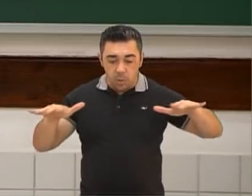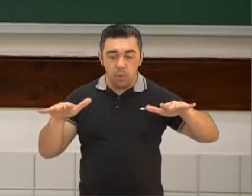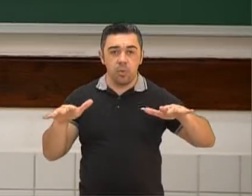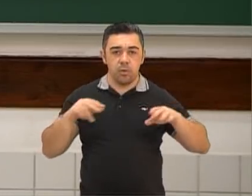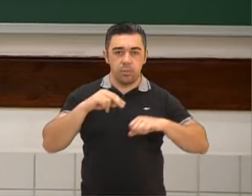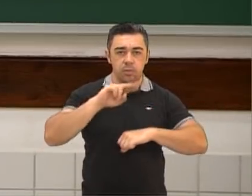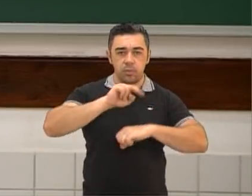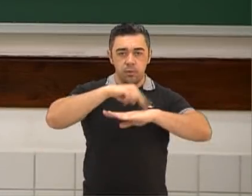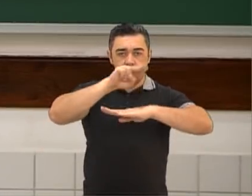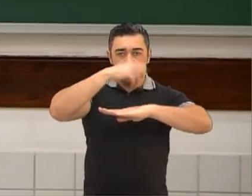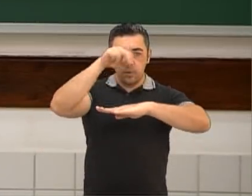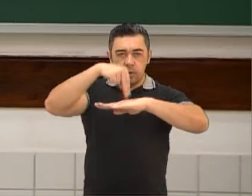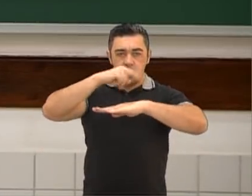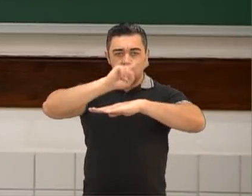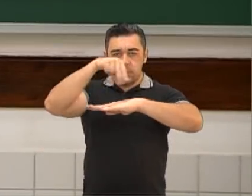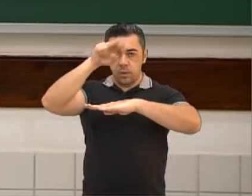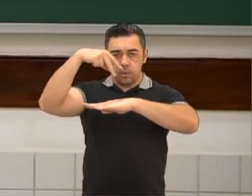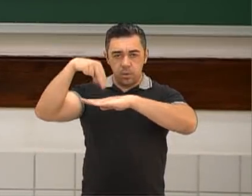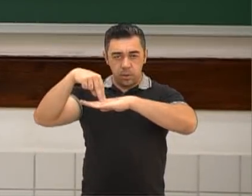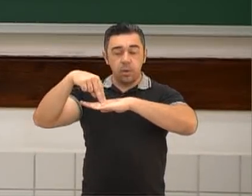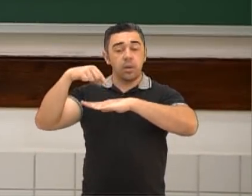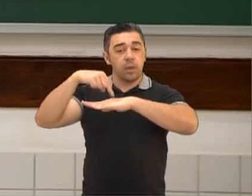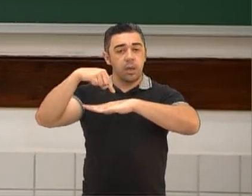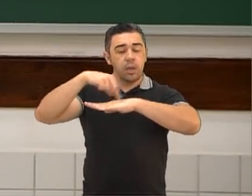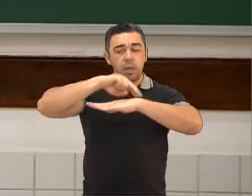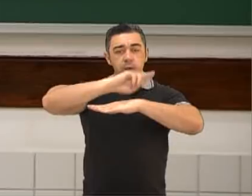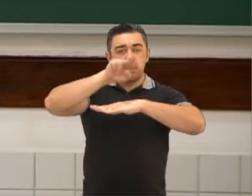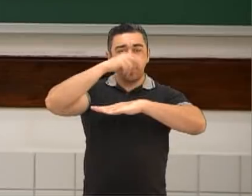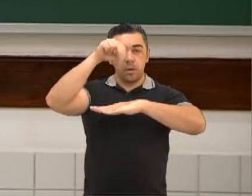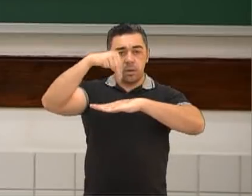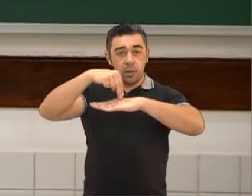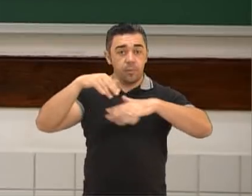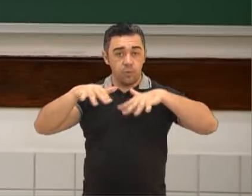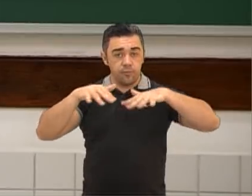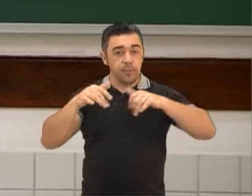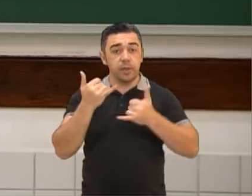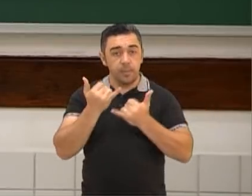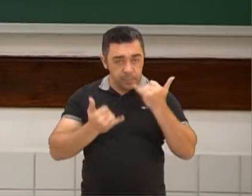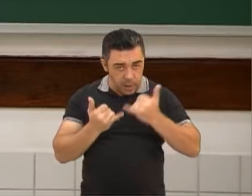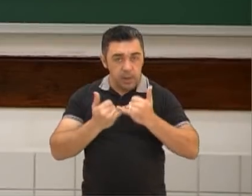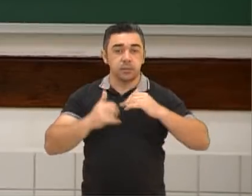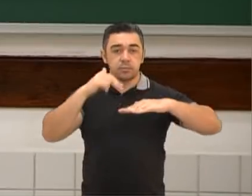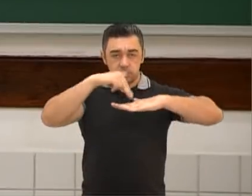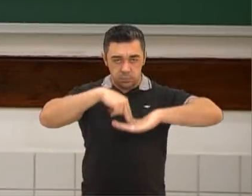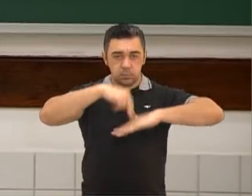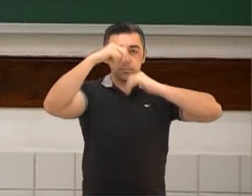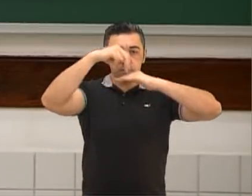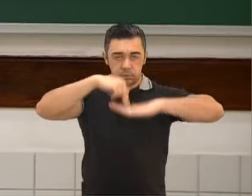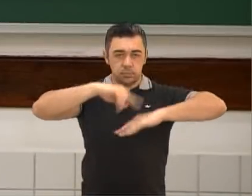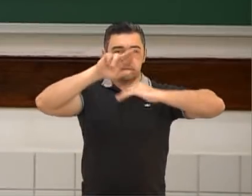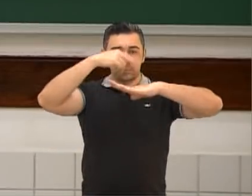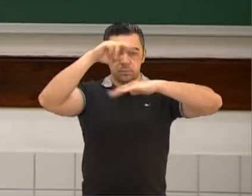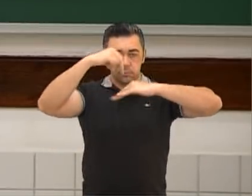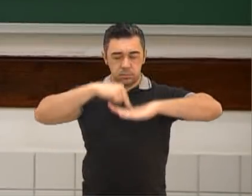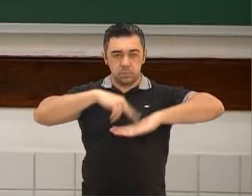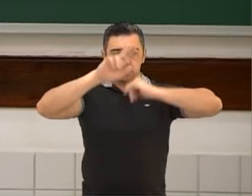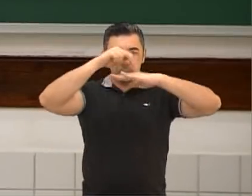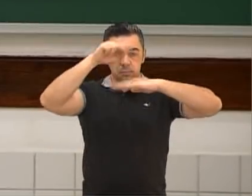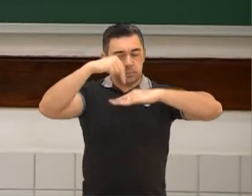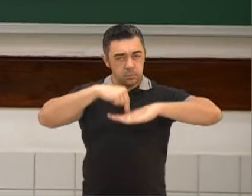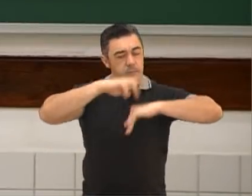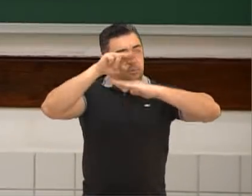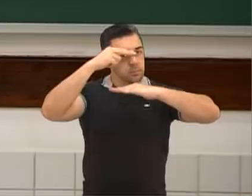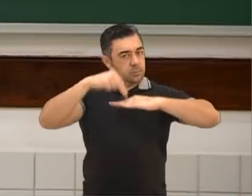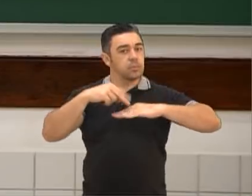falei, também os movimentos realizados no solo são muito parecidos com os movimentos, as técnicas